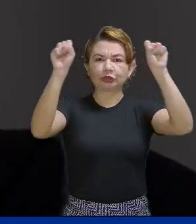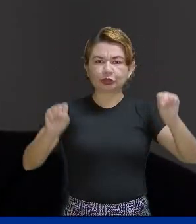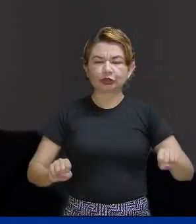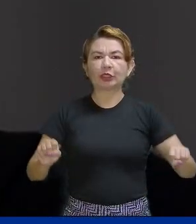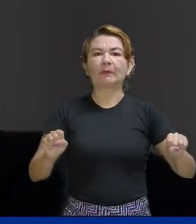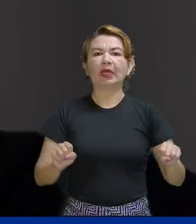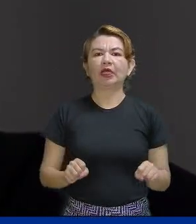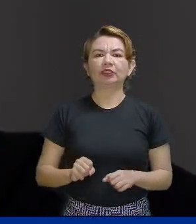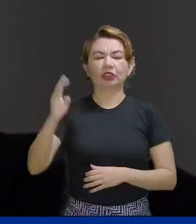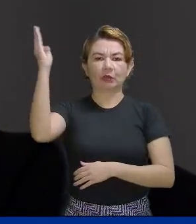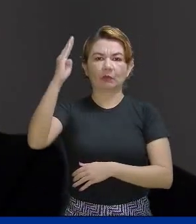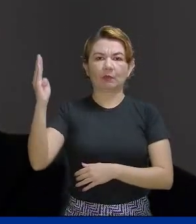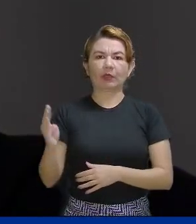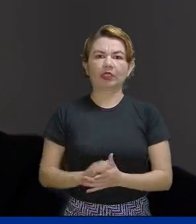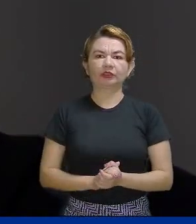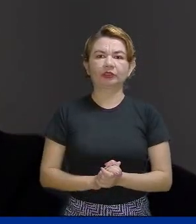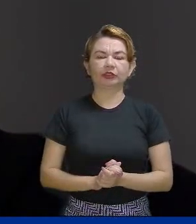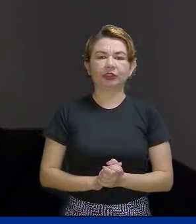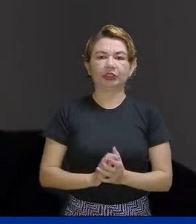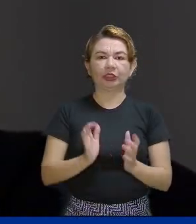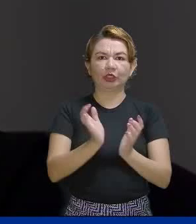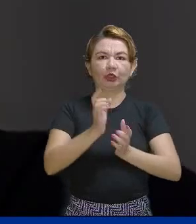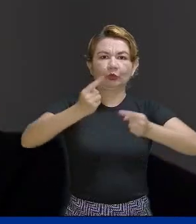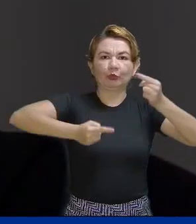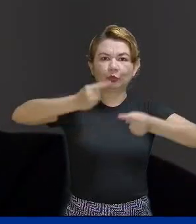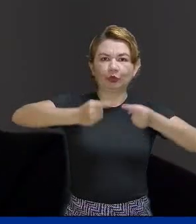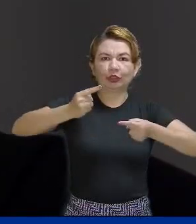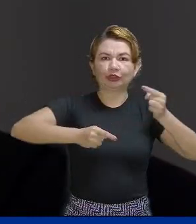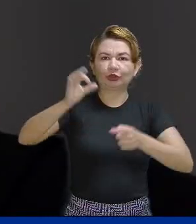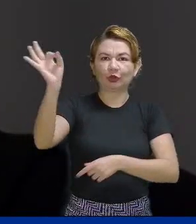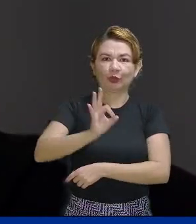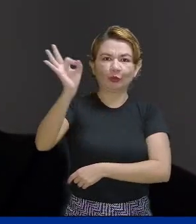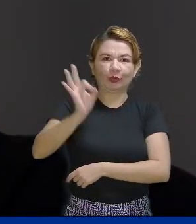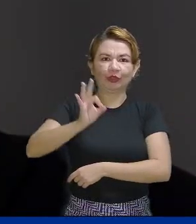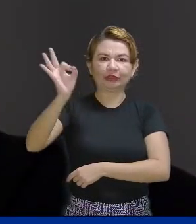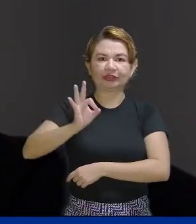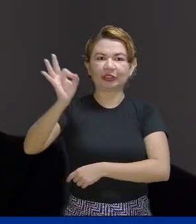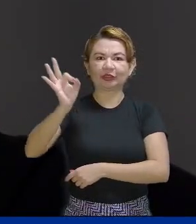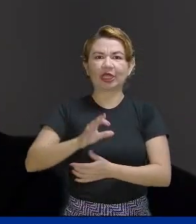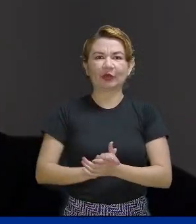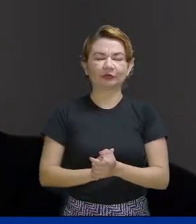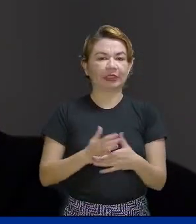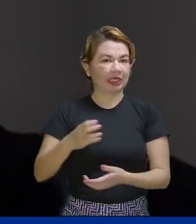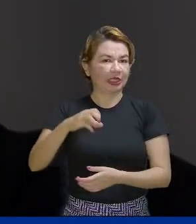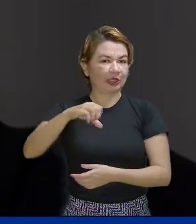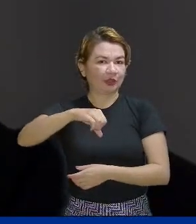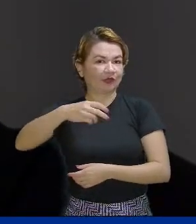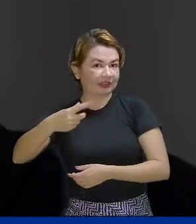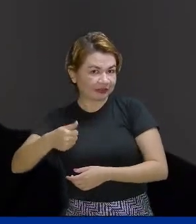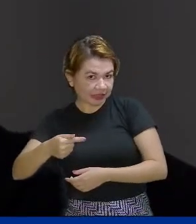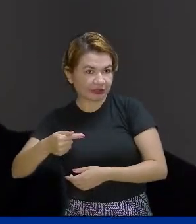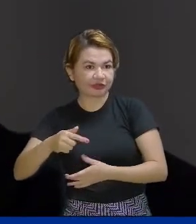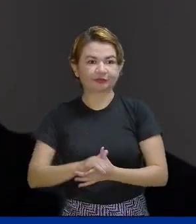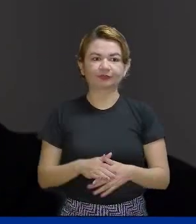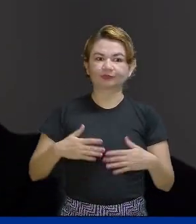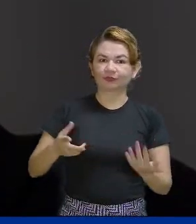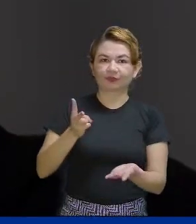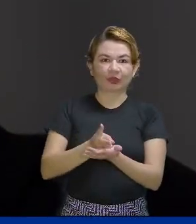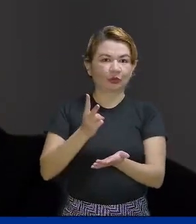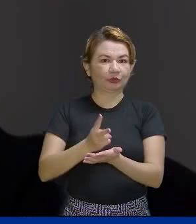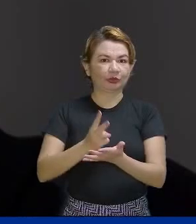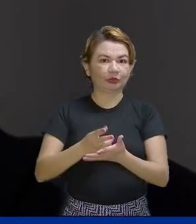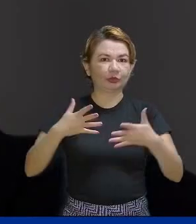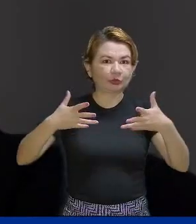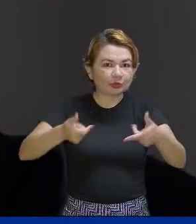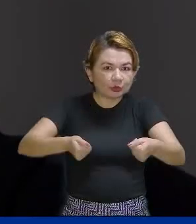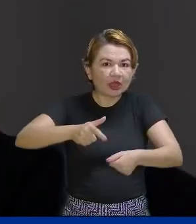brasileira, a figura das coligações proporcionais, desde a edição da Emenda Constitucional 97, mantendo-se,